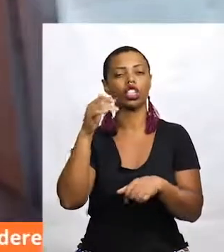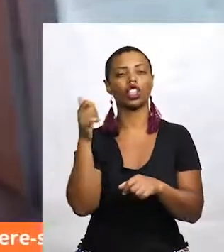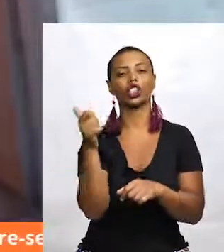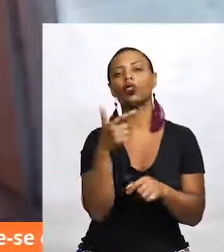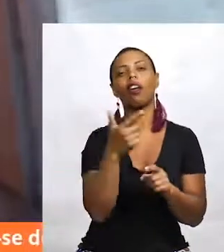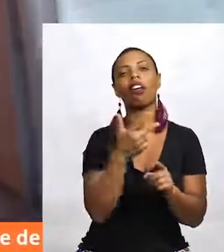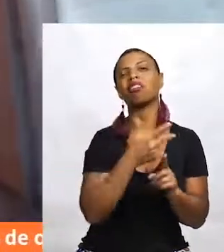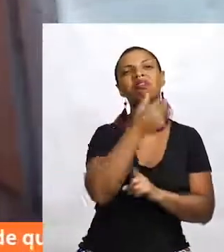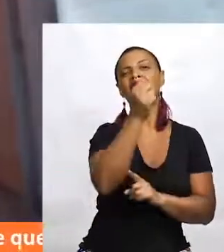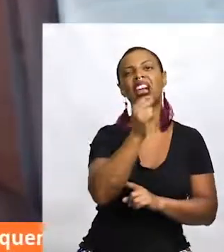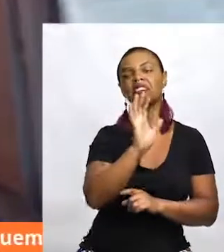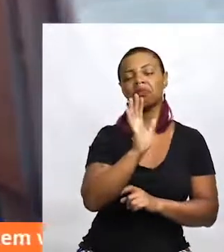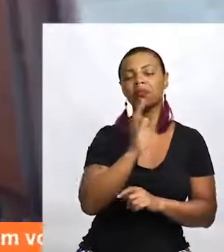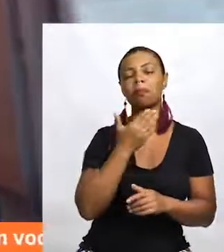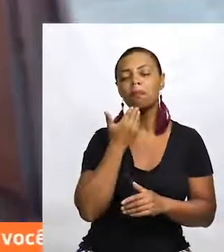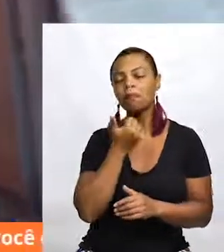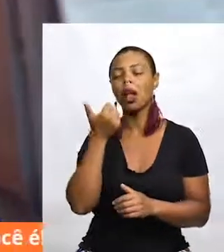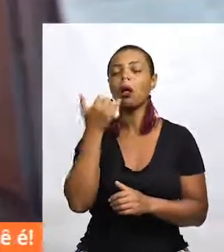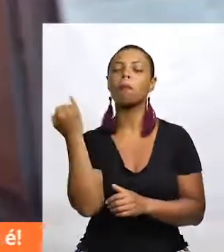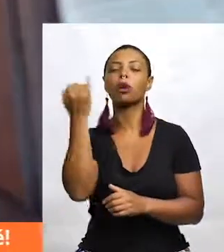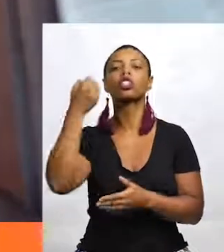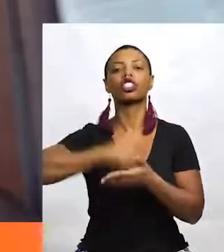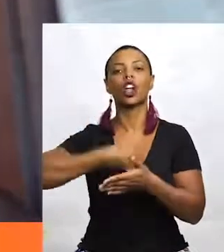gratificante. Acho que era isso que eu tinha para dizer.